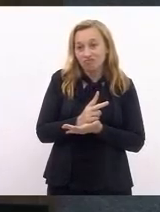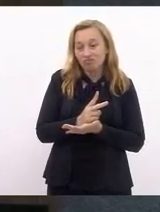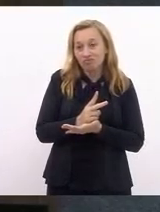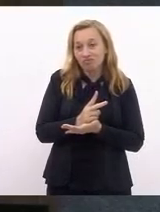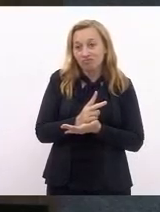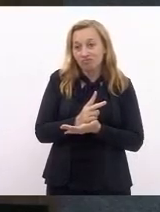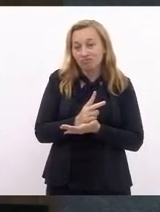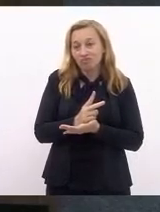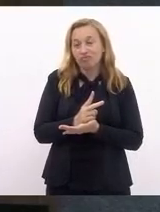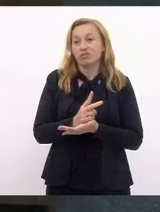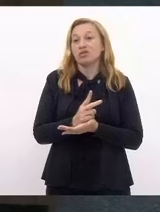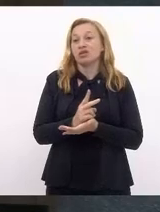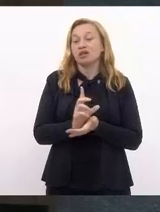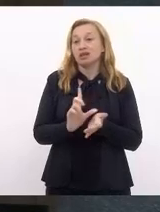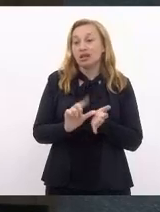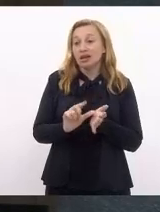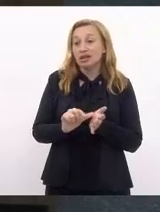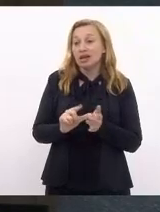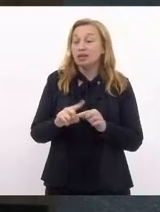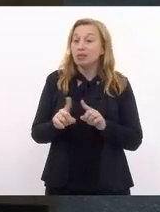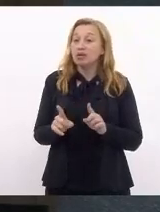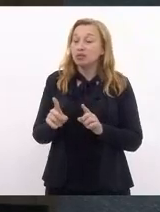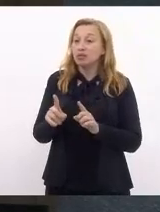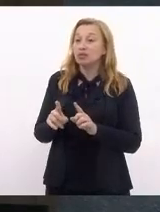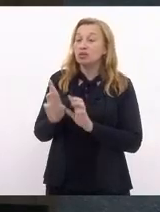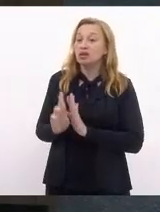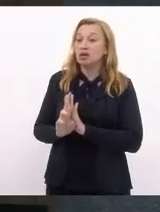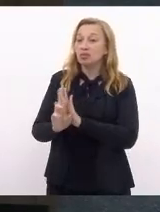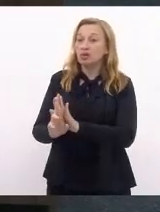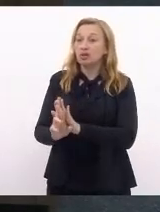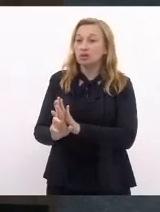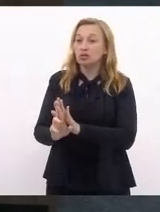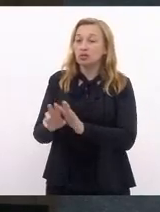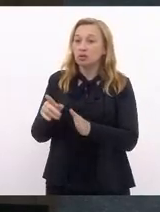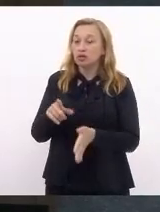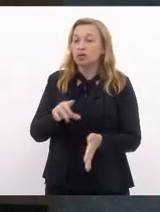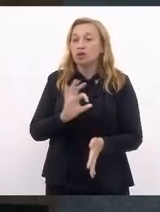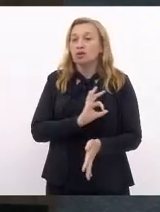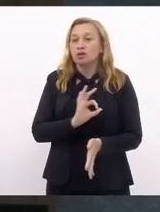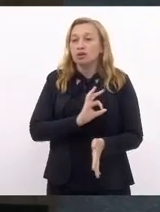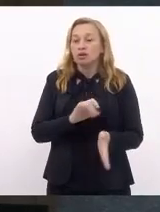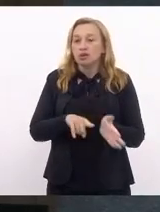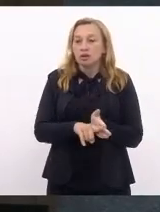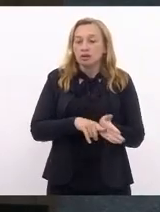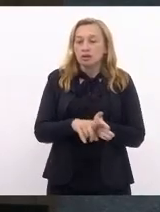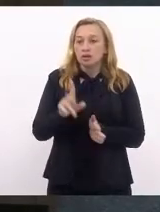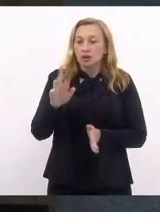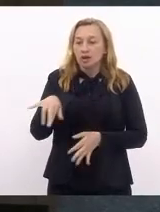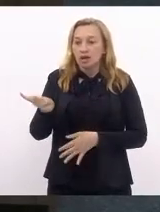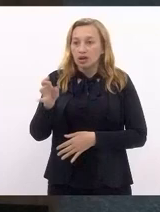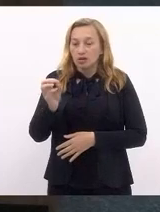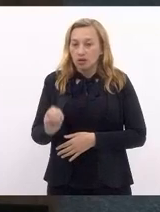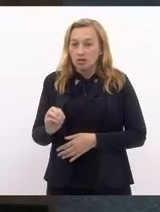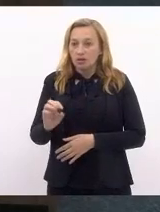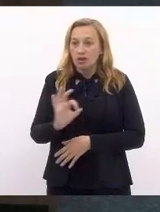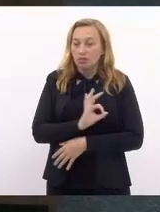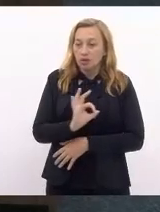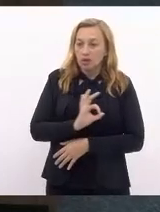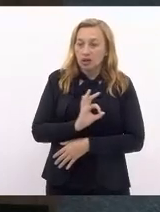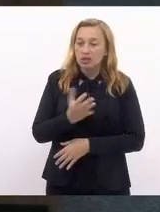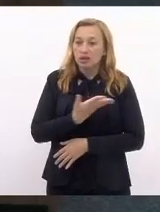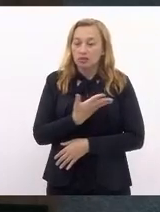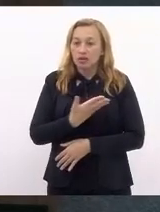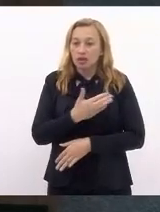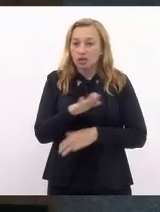eu que representou O inspetor Eduardo que é igual a gente paga Polícia Civil para os seus amigos e